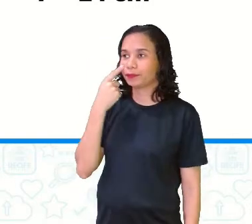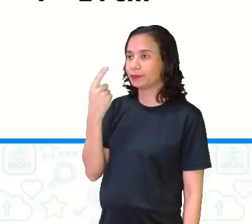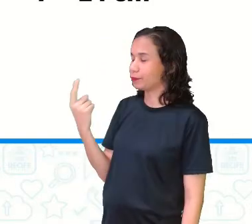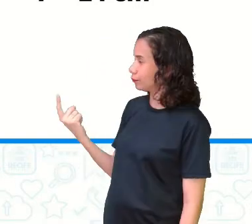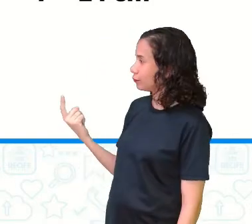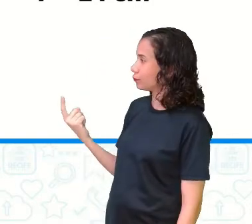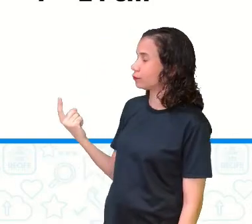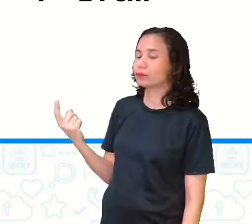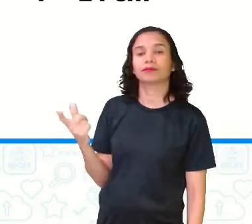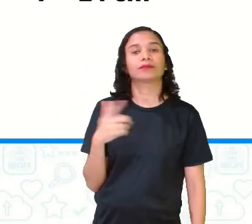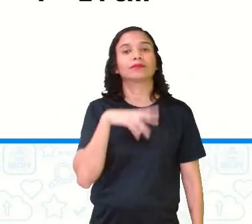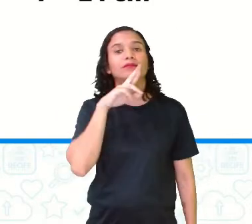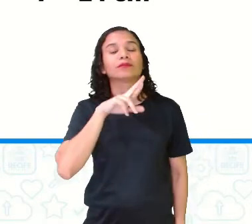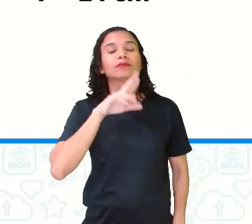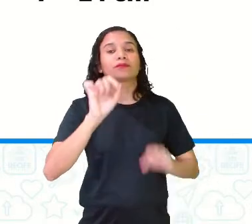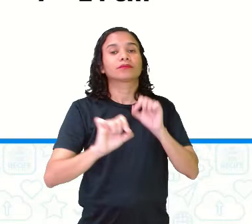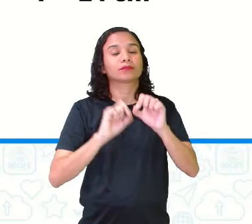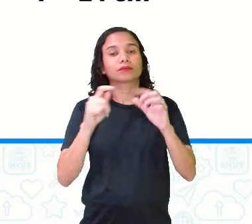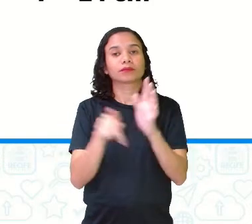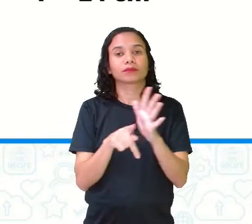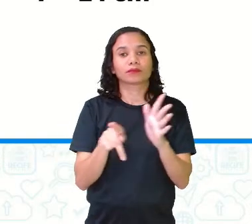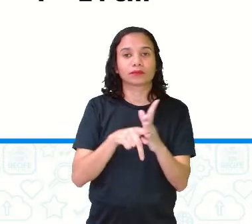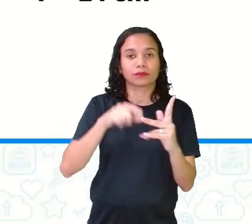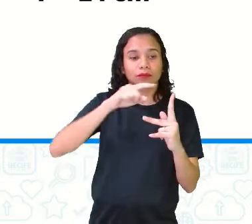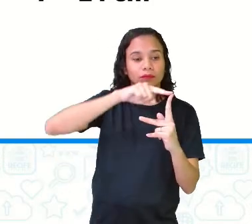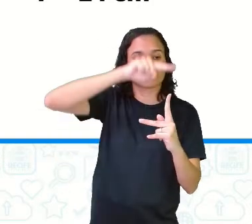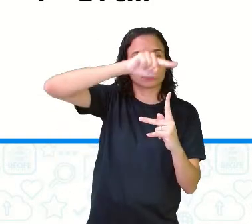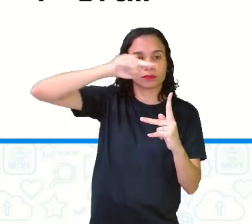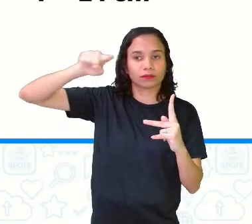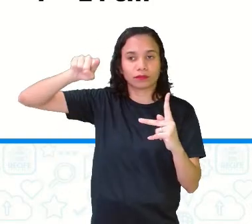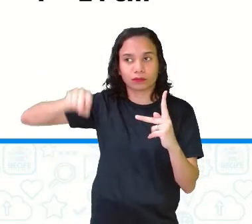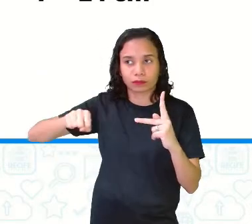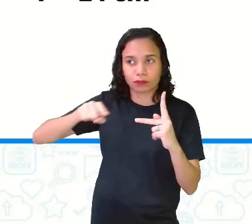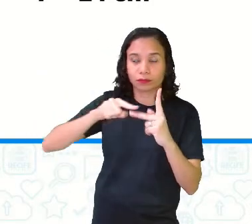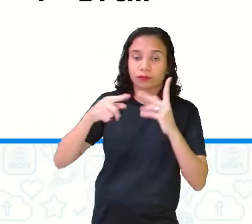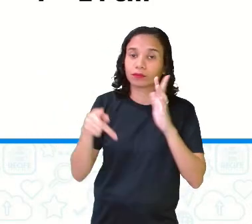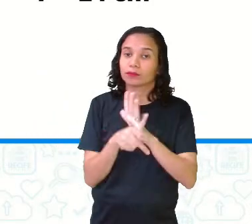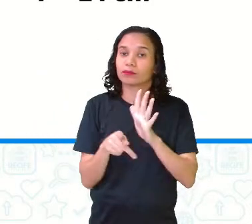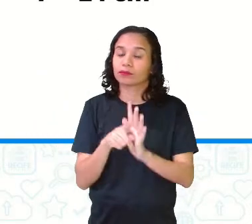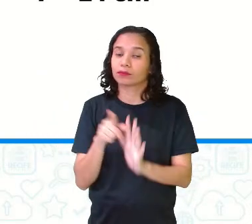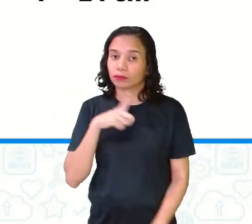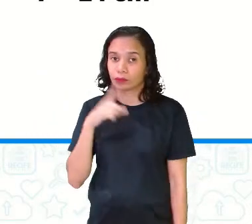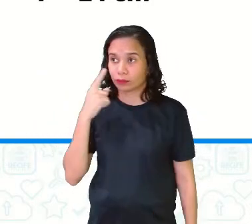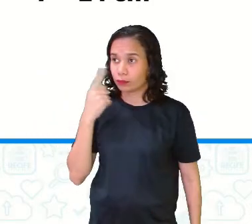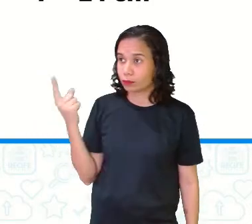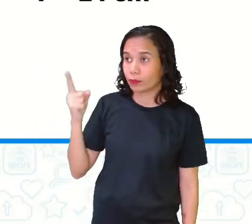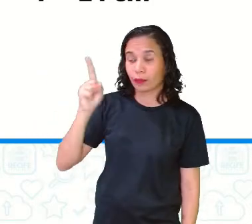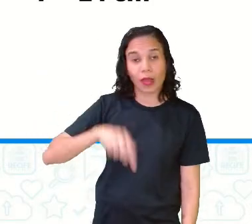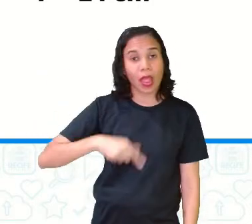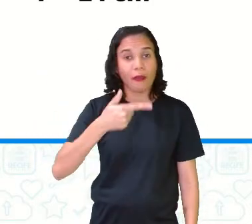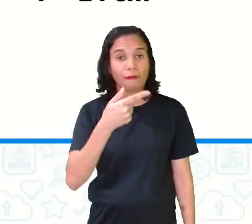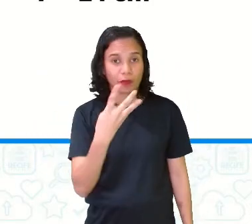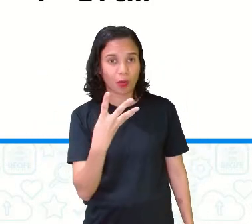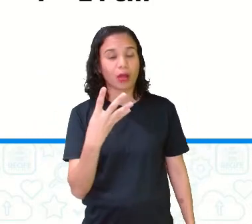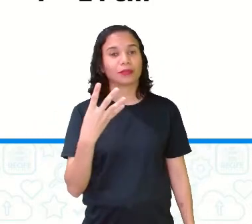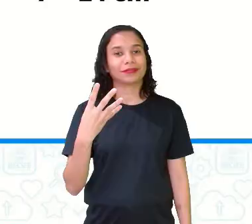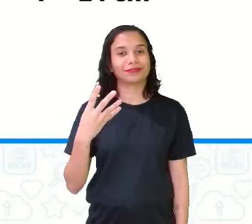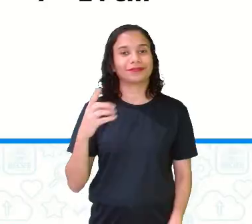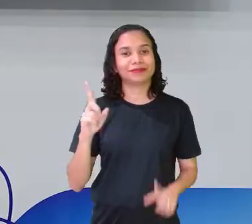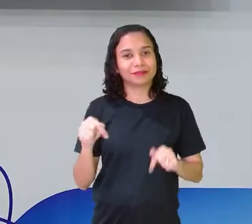Eu quero dizer que o perímetro desse meu retângulo, dessa minha figura poligonal, é 24